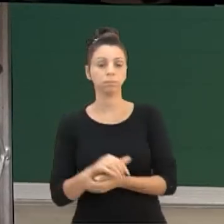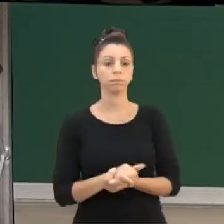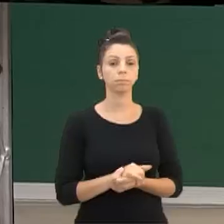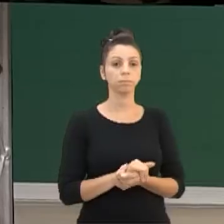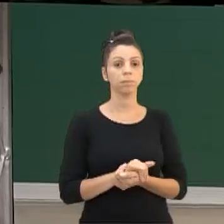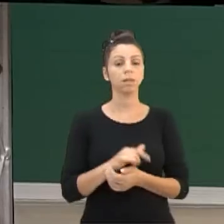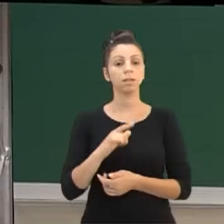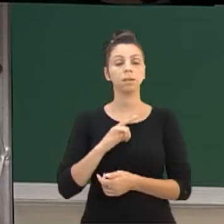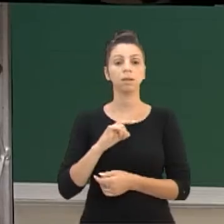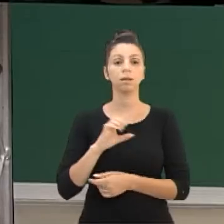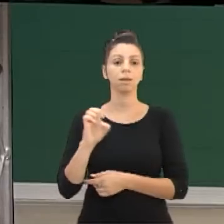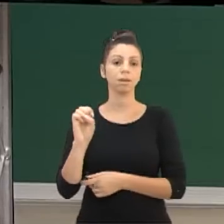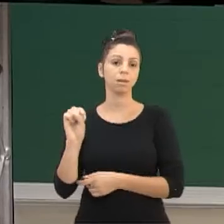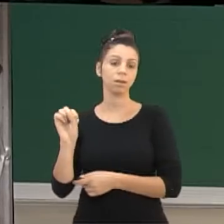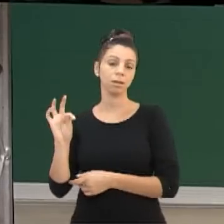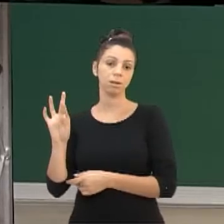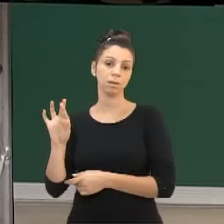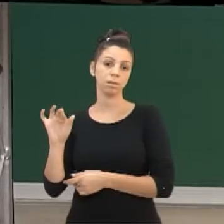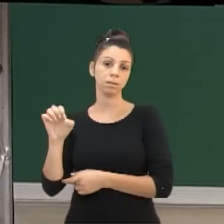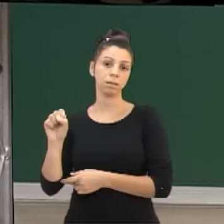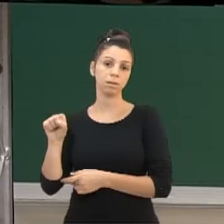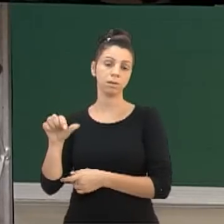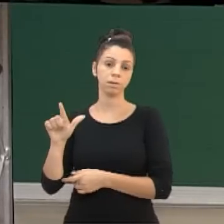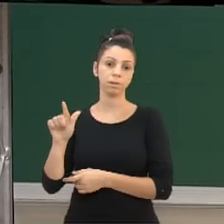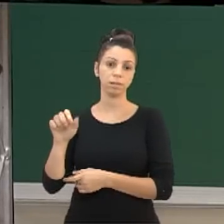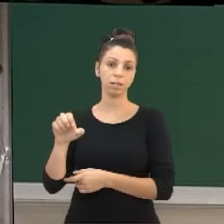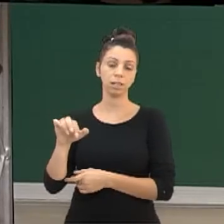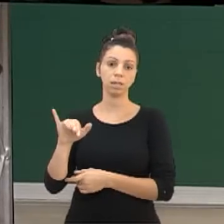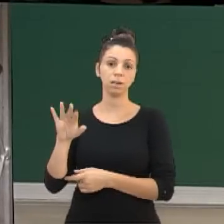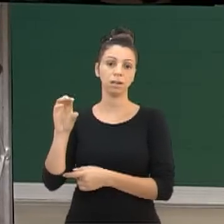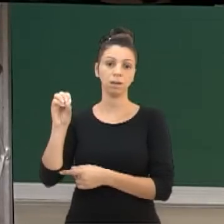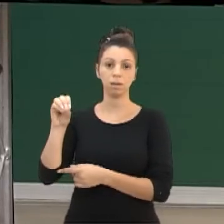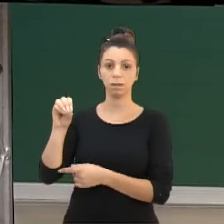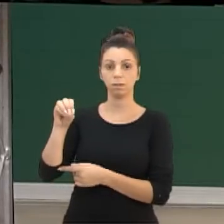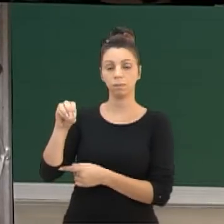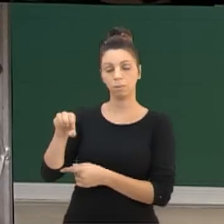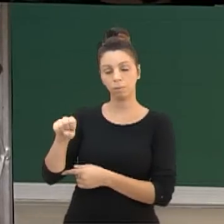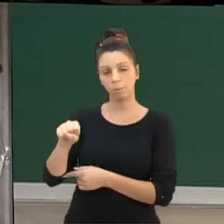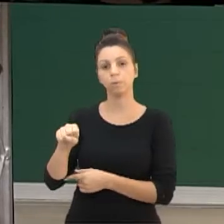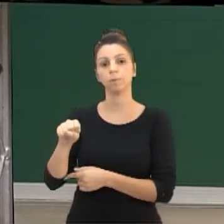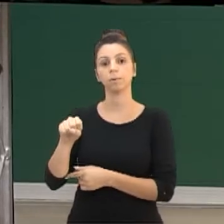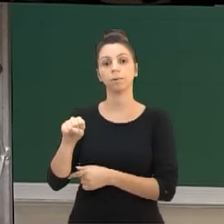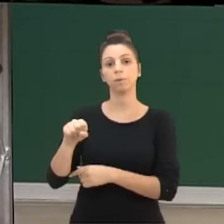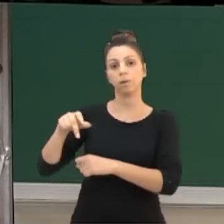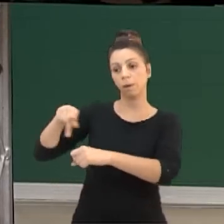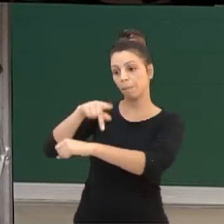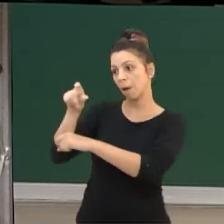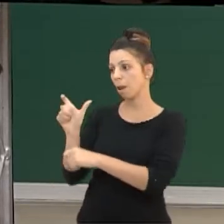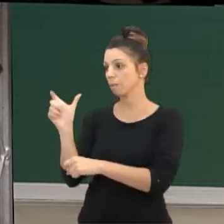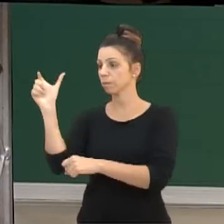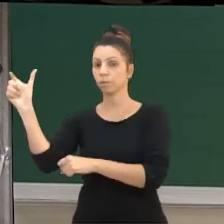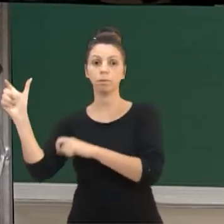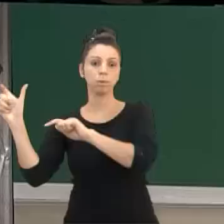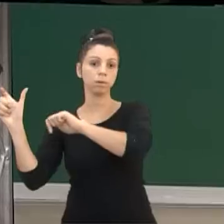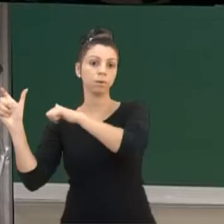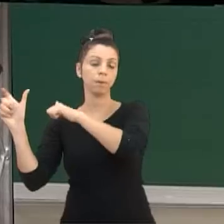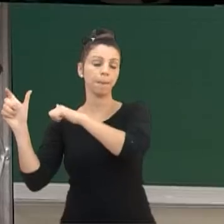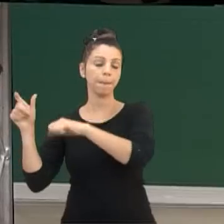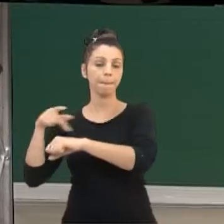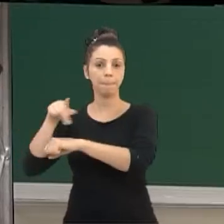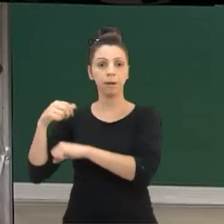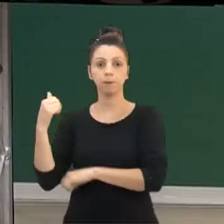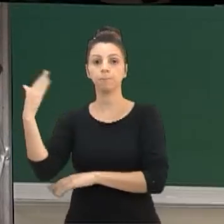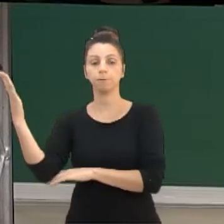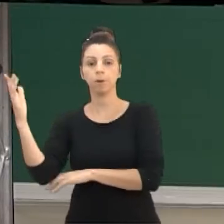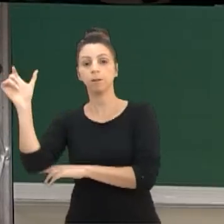existem ali estrangeirismos ou palavras que são utilizadas numa determinada região do país e não em outra, tentar sempre esclarecer para